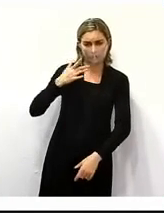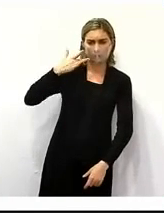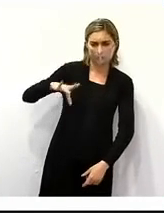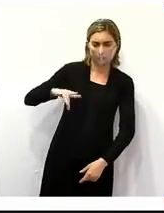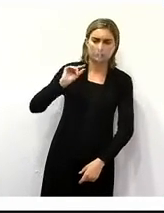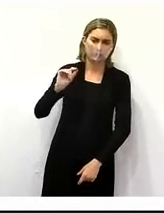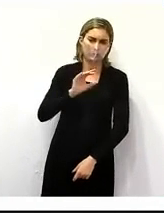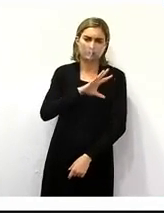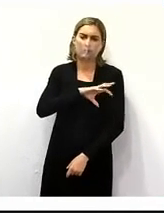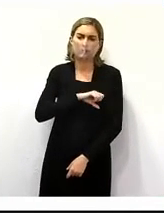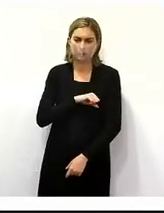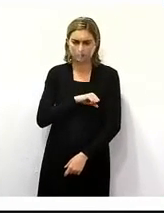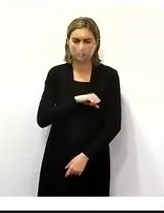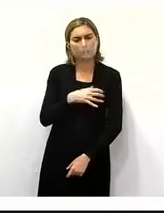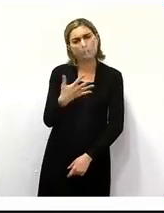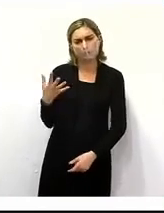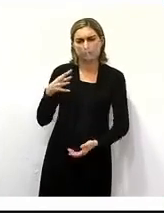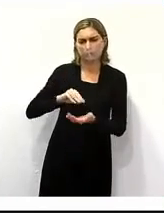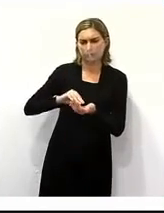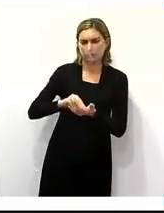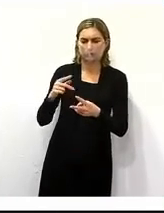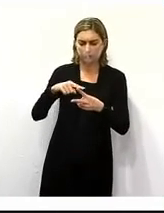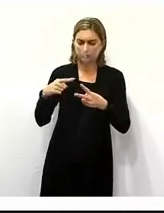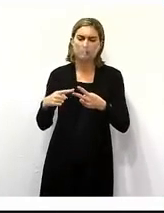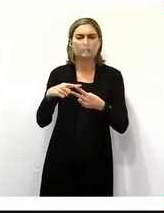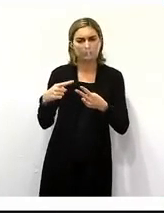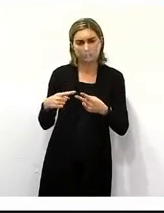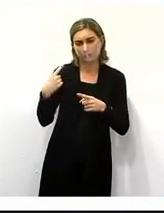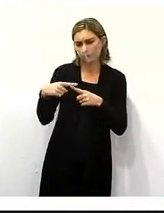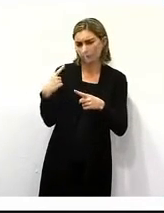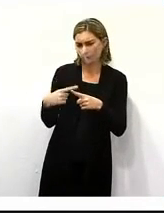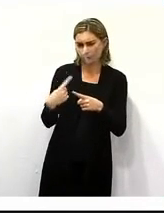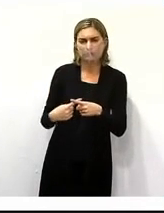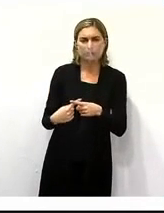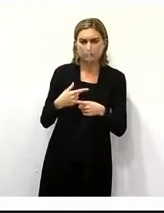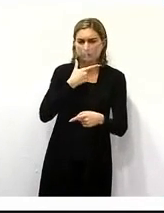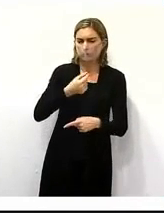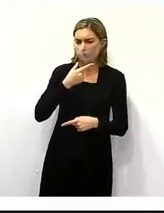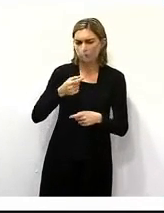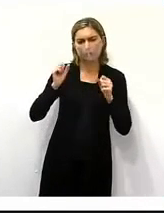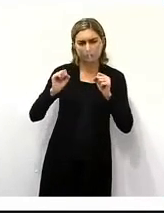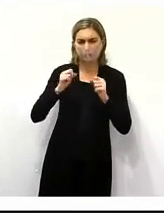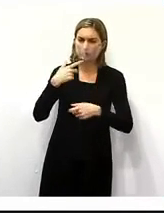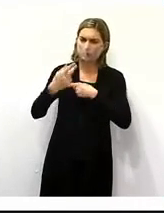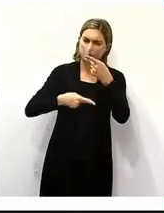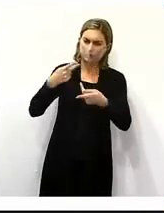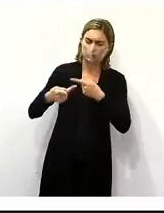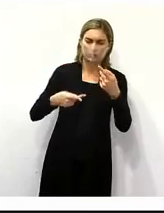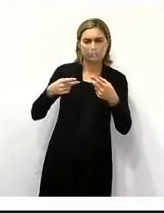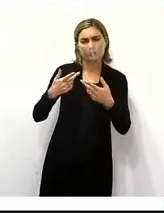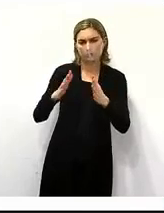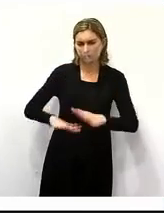que amado, quando haja de faltar uma das duas. Porque dos homens se pode dizer, de